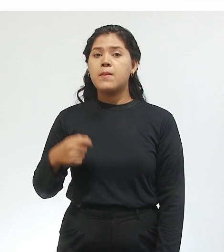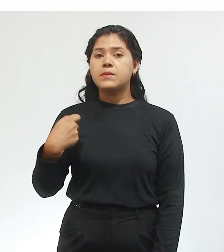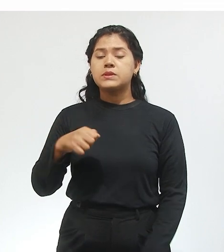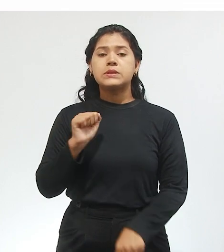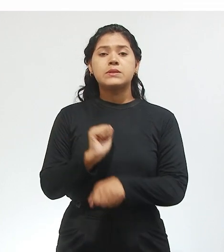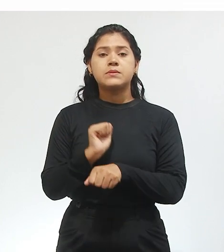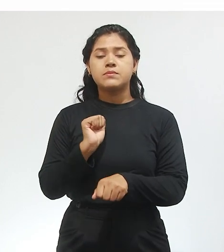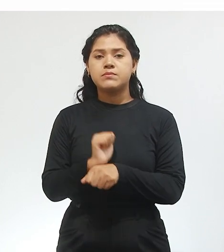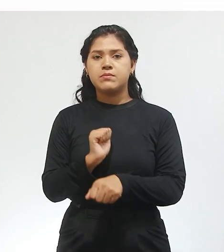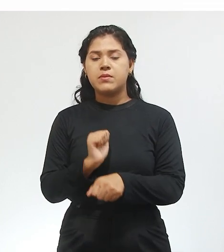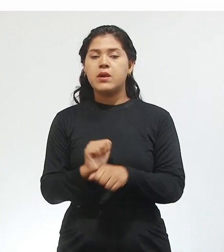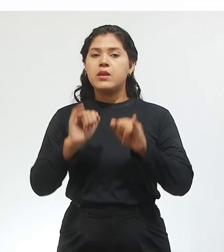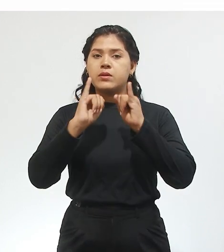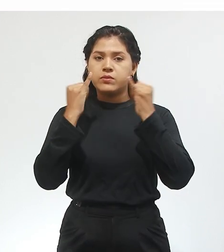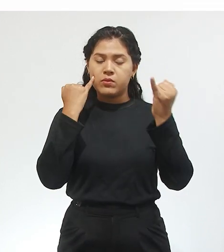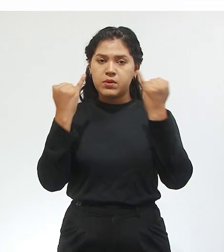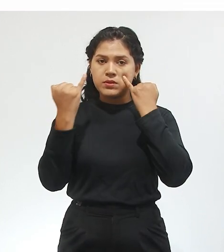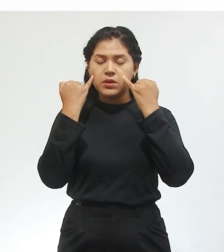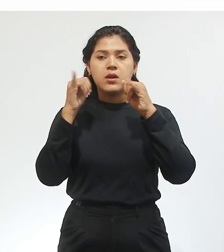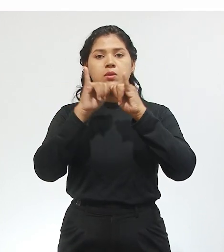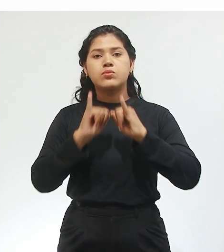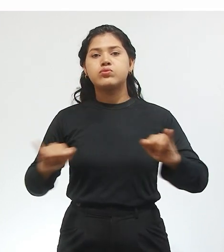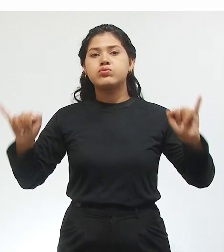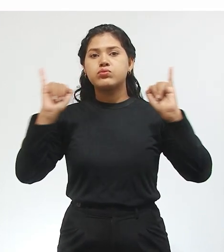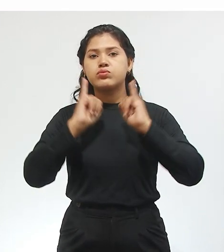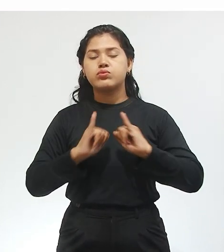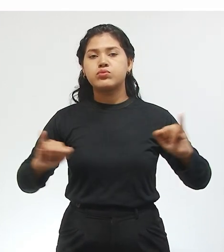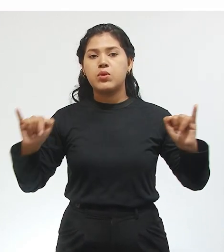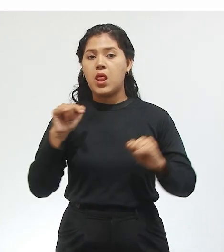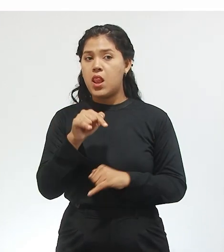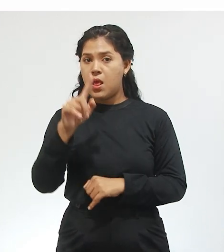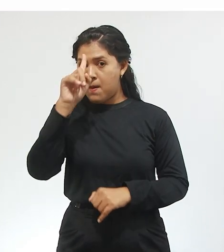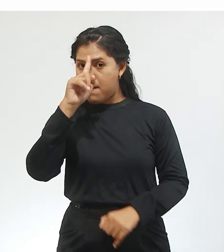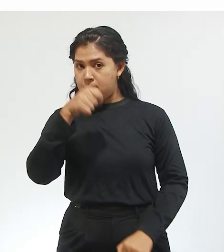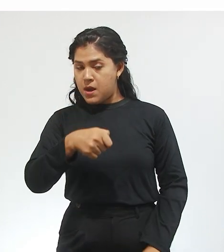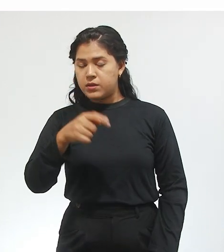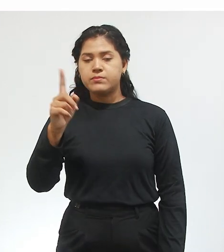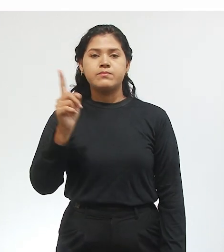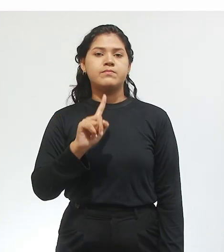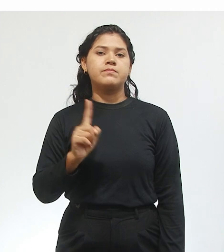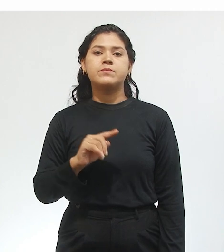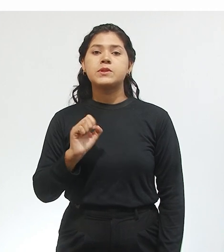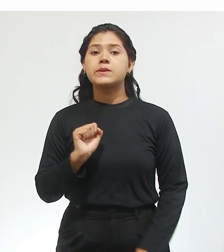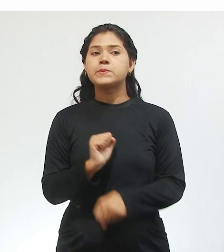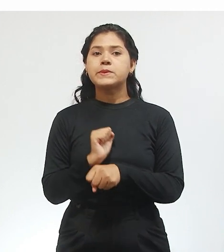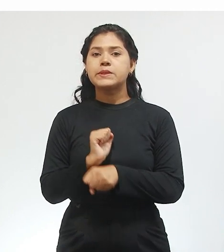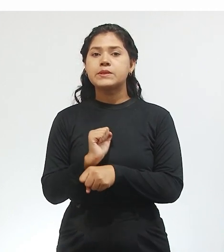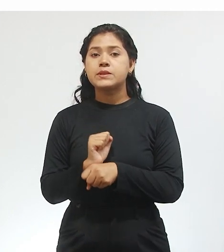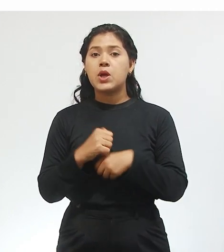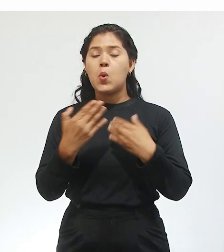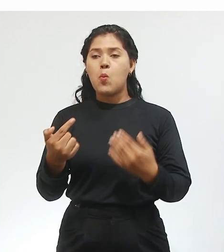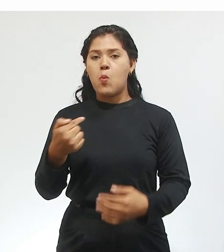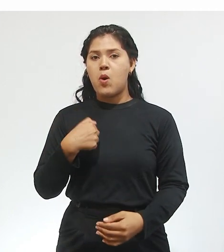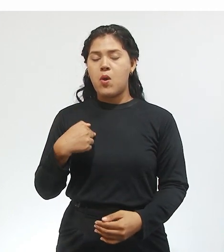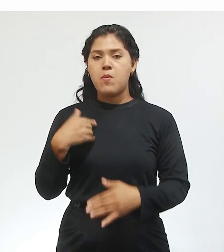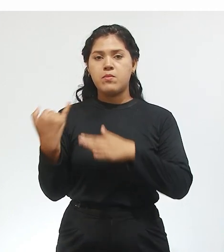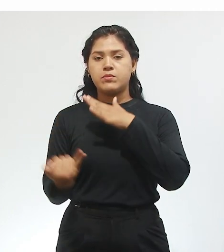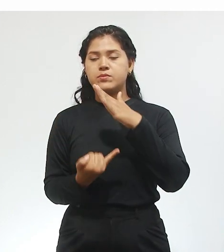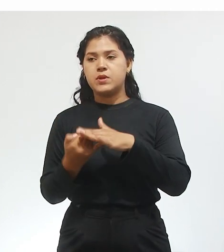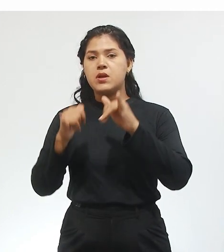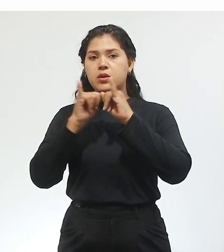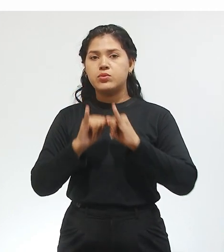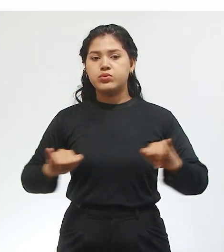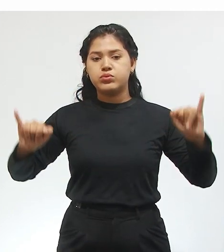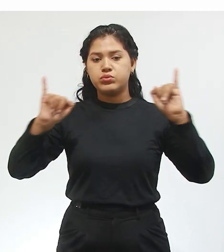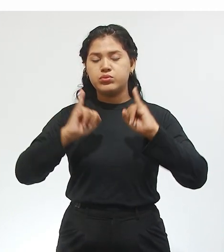aguardar essa publicação, não é eles que vão dizer quando deve ser realizados esses relatórios. Temos o